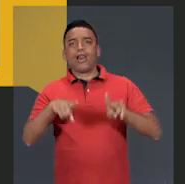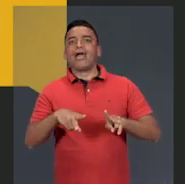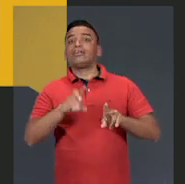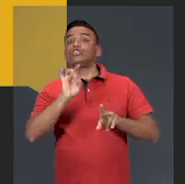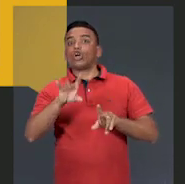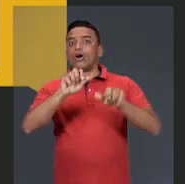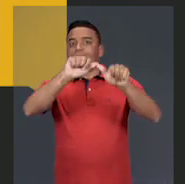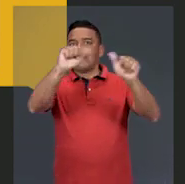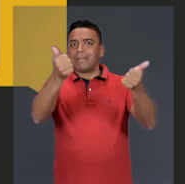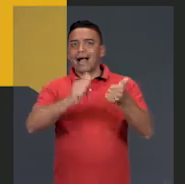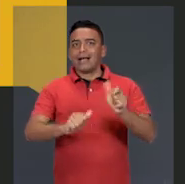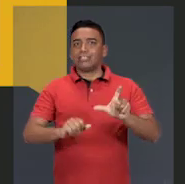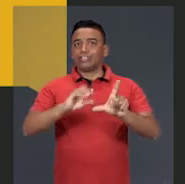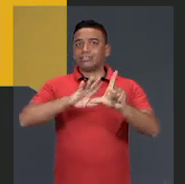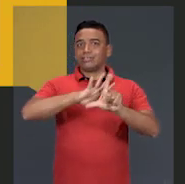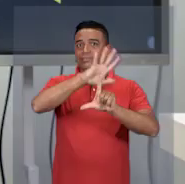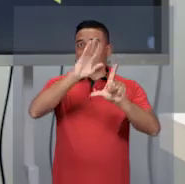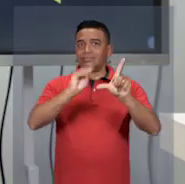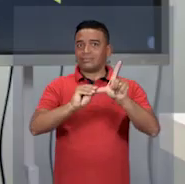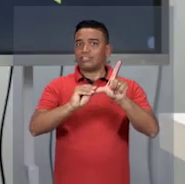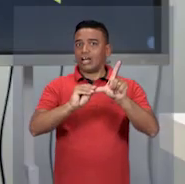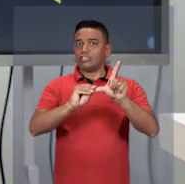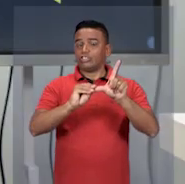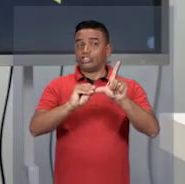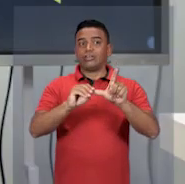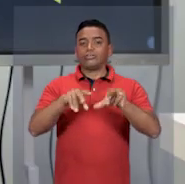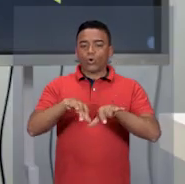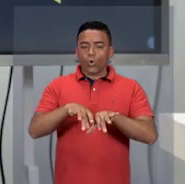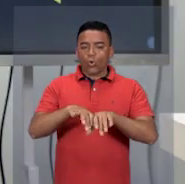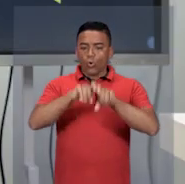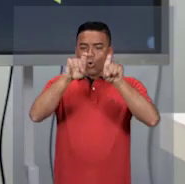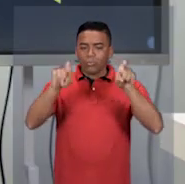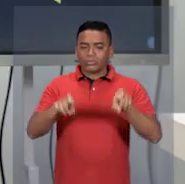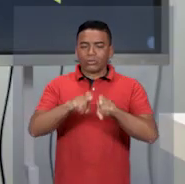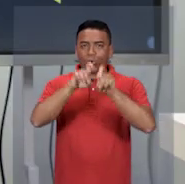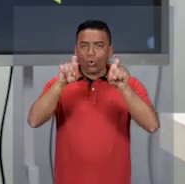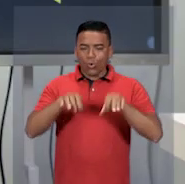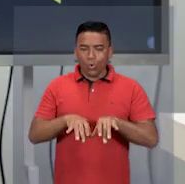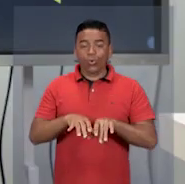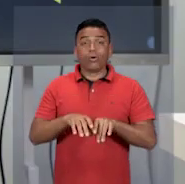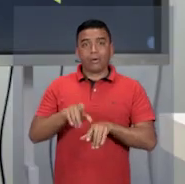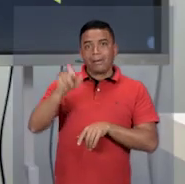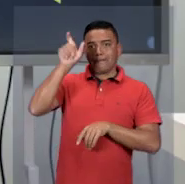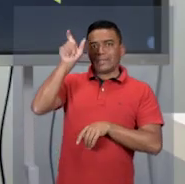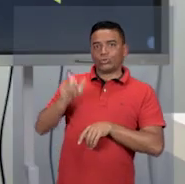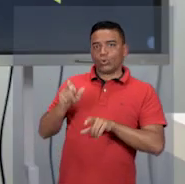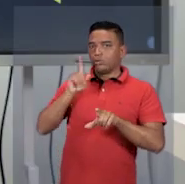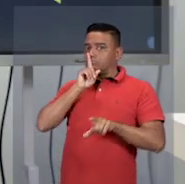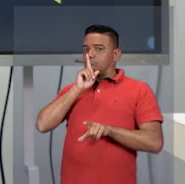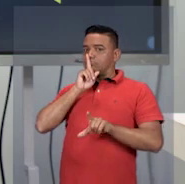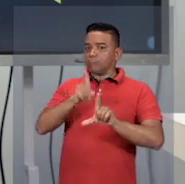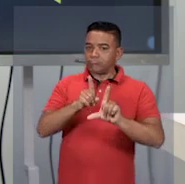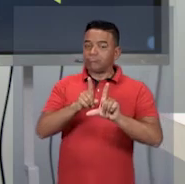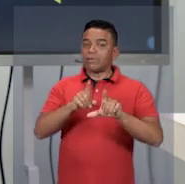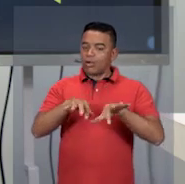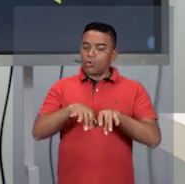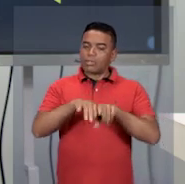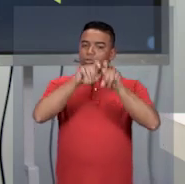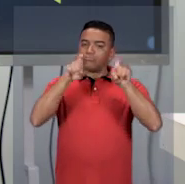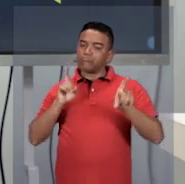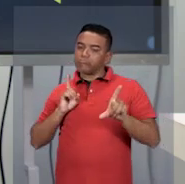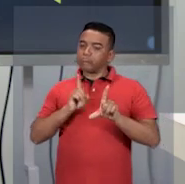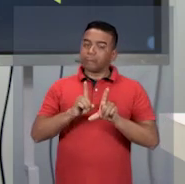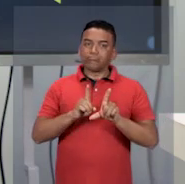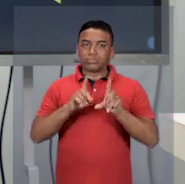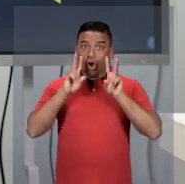elementos da charge. Aqui a gente tem um computador, aqui a gente tem uma pessoa de frente para o computador, com